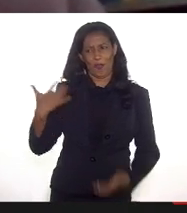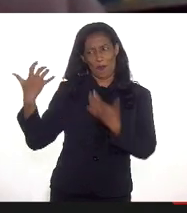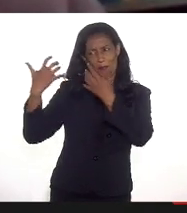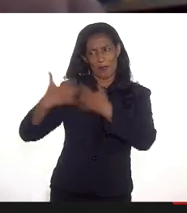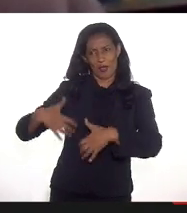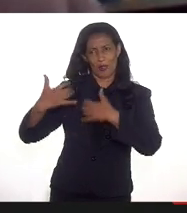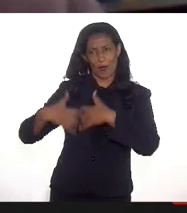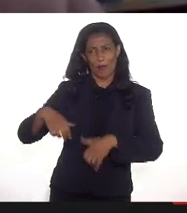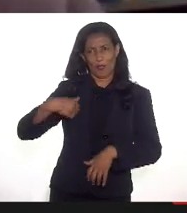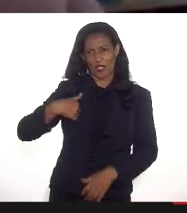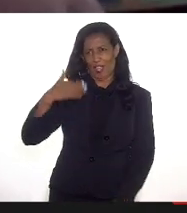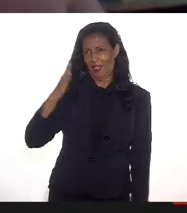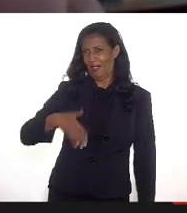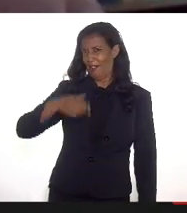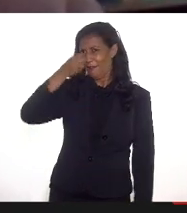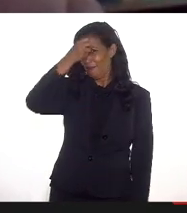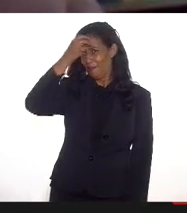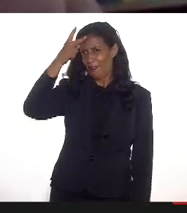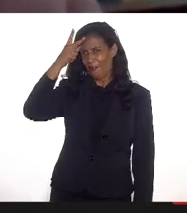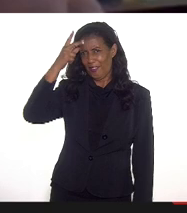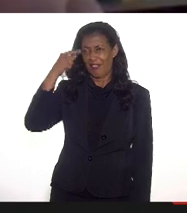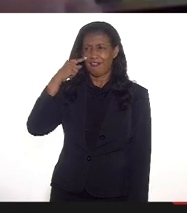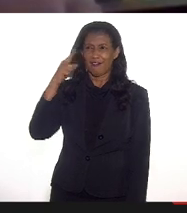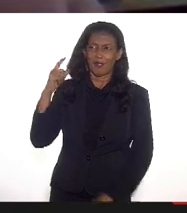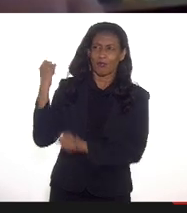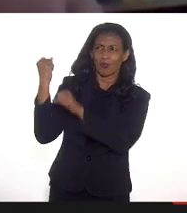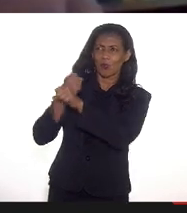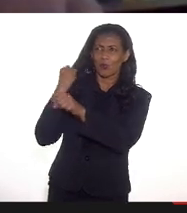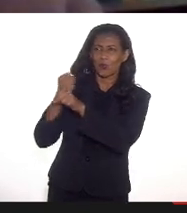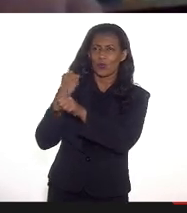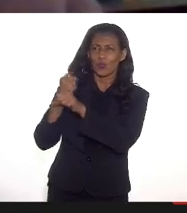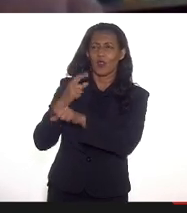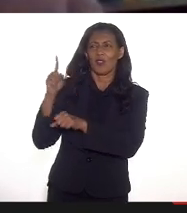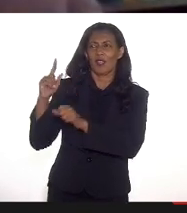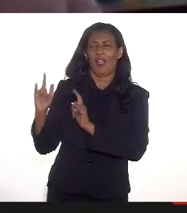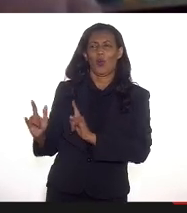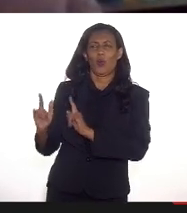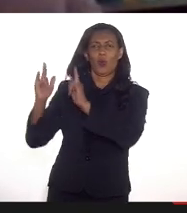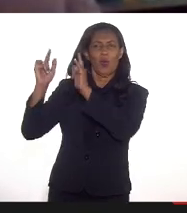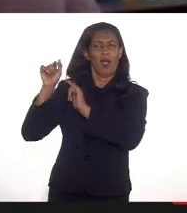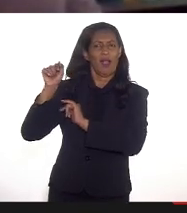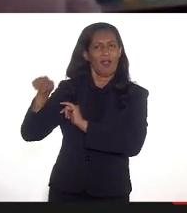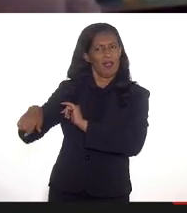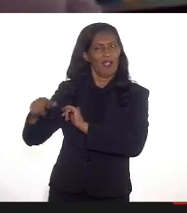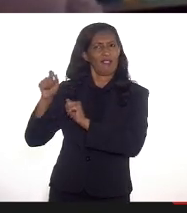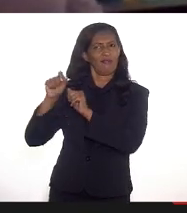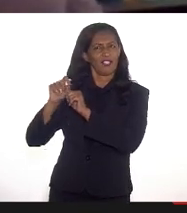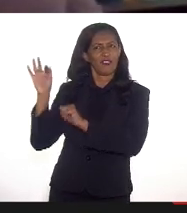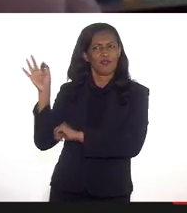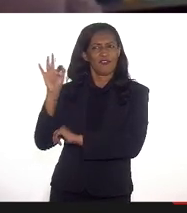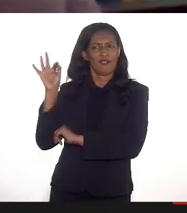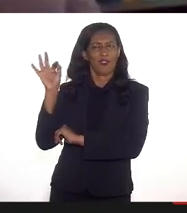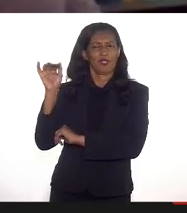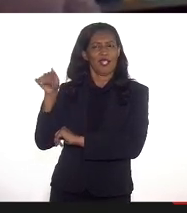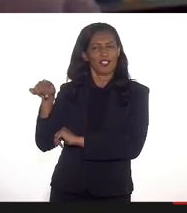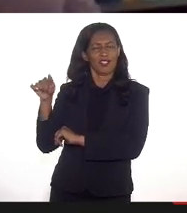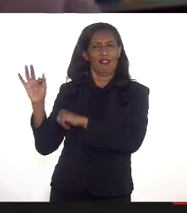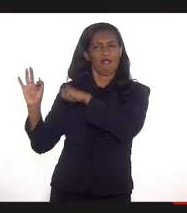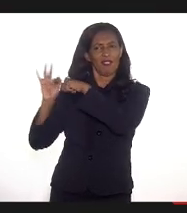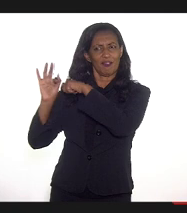ao lado do LNCC na construção da FAETERG, né, desse processo de arranjo produtivo tecnológico,